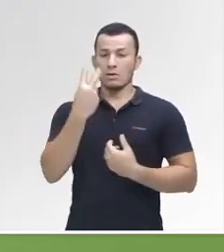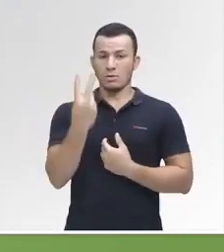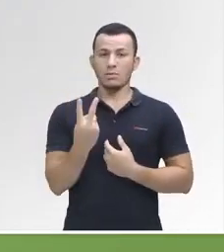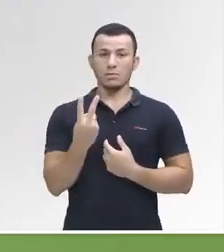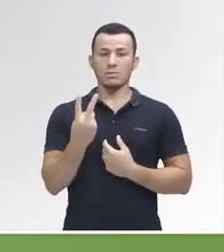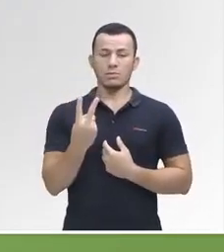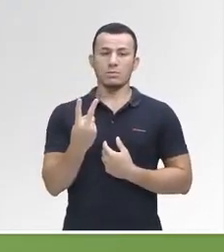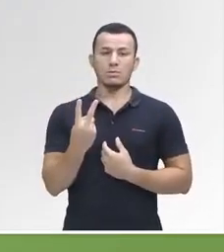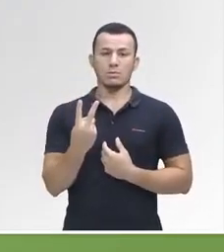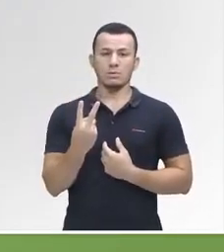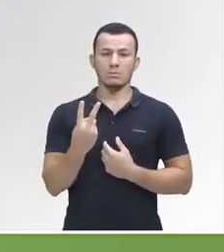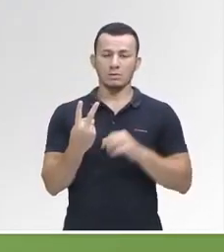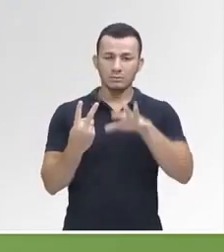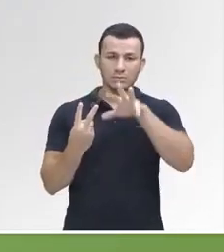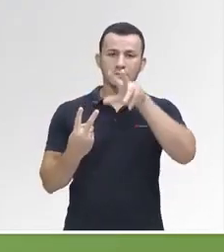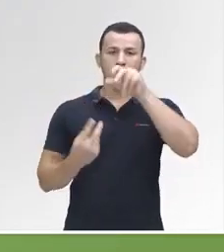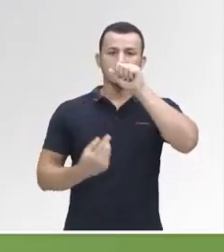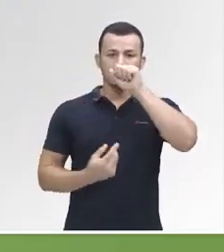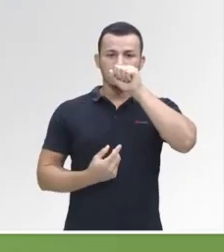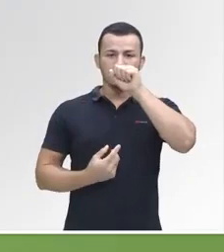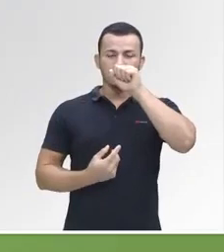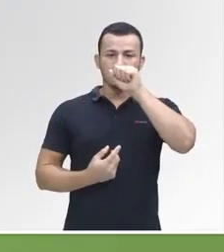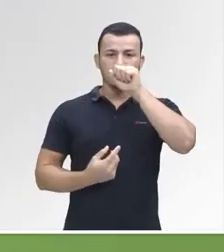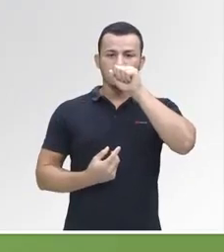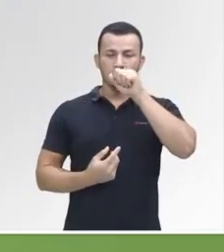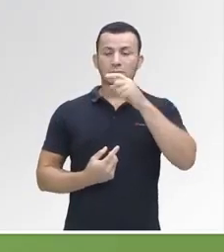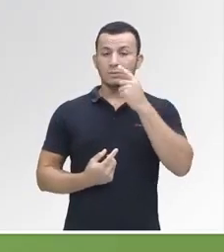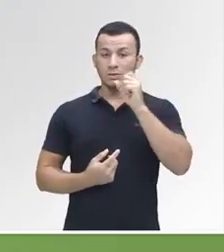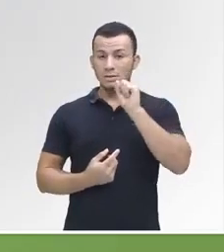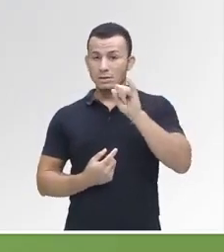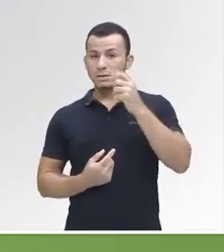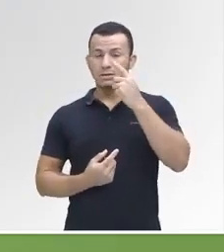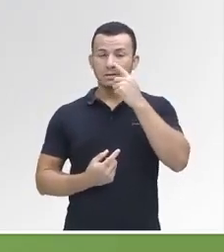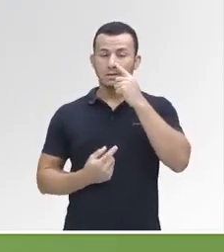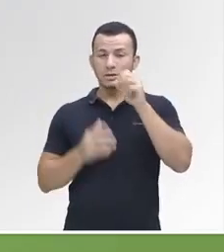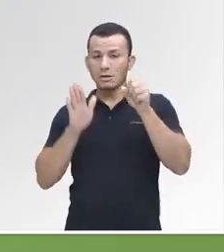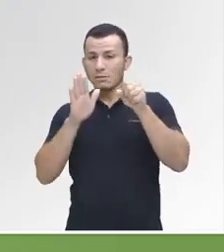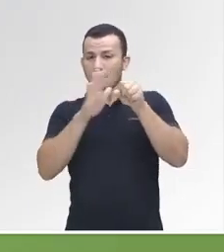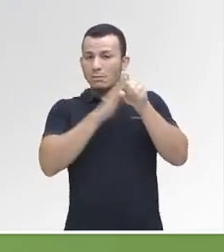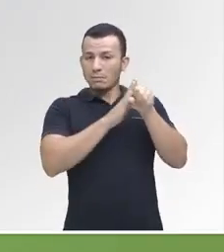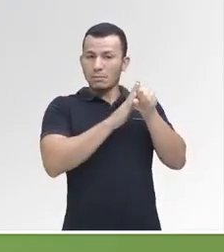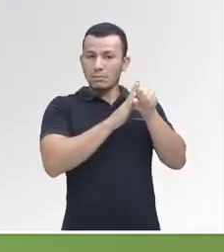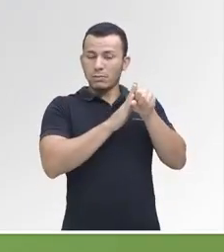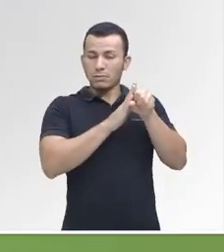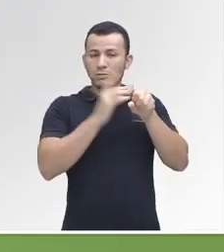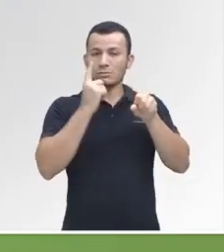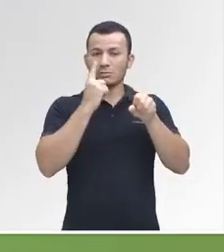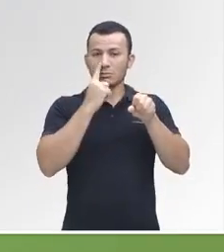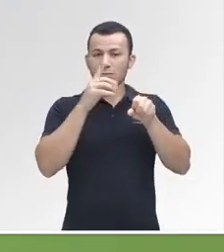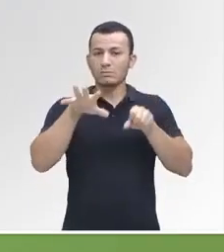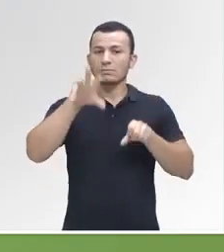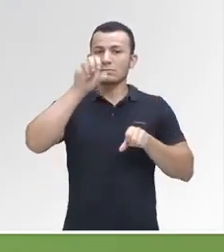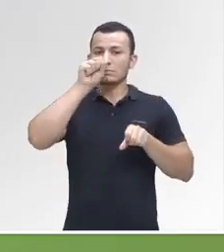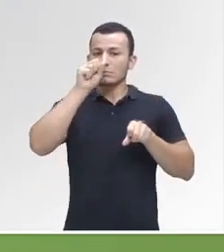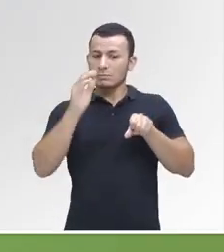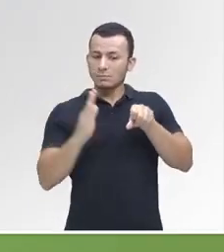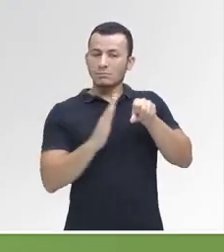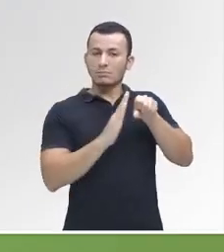gente pode respirar, e se essa entrada de respiração for bloqueada, então é